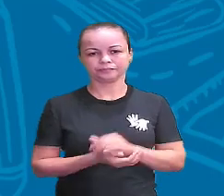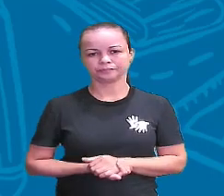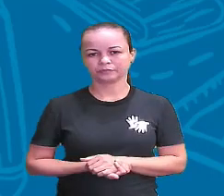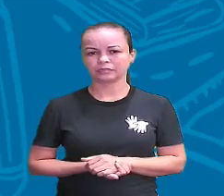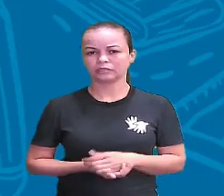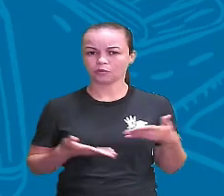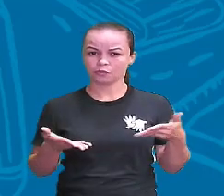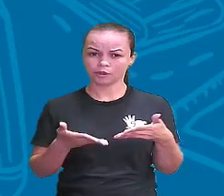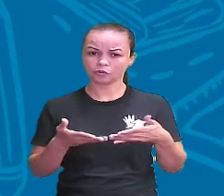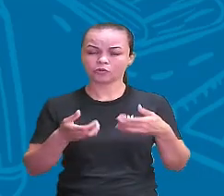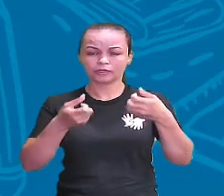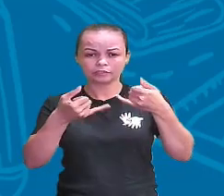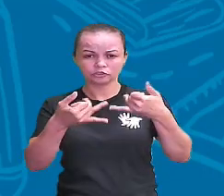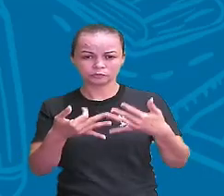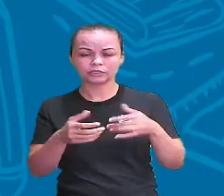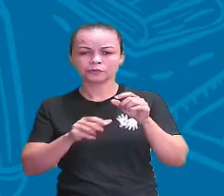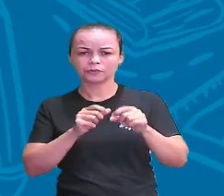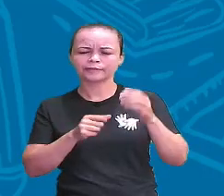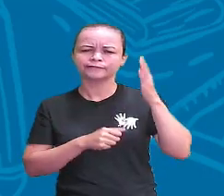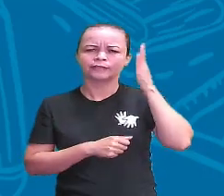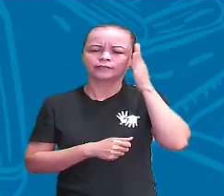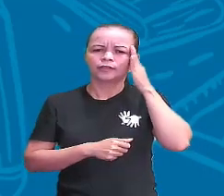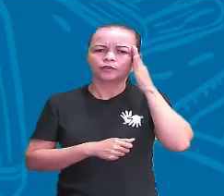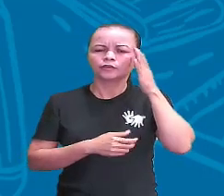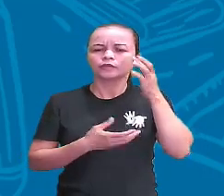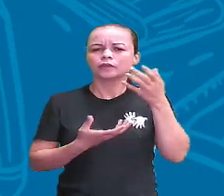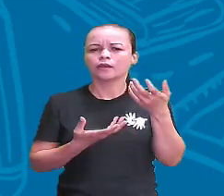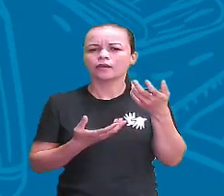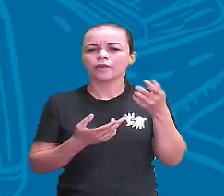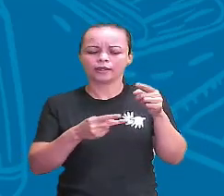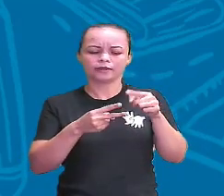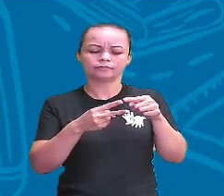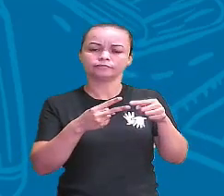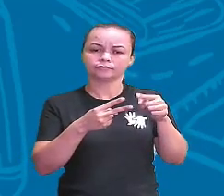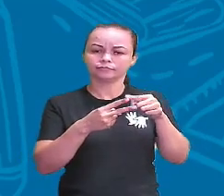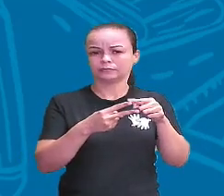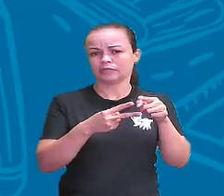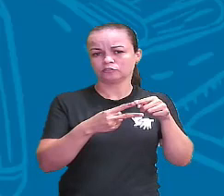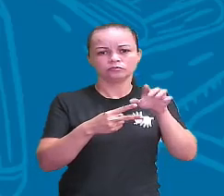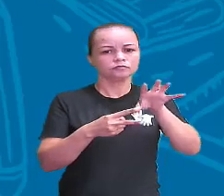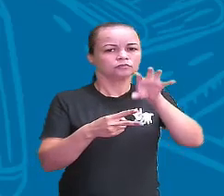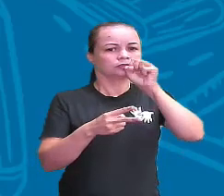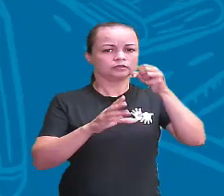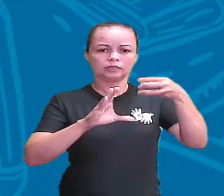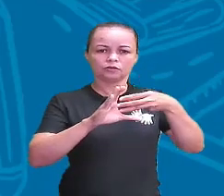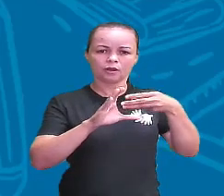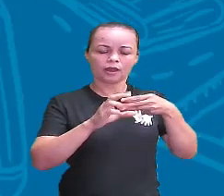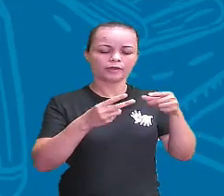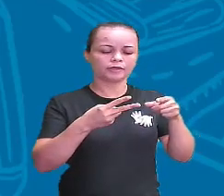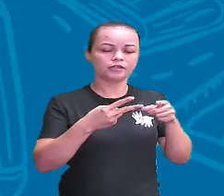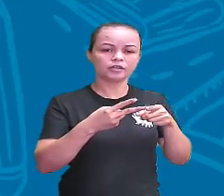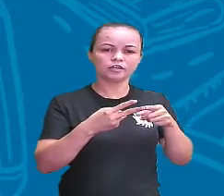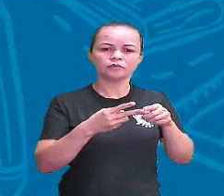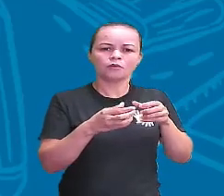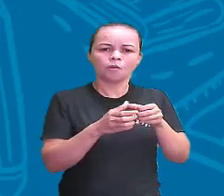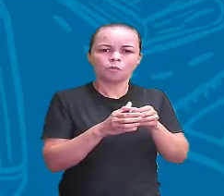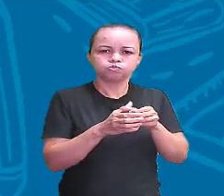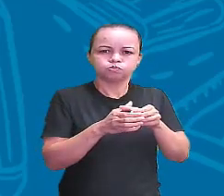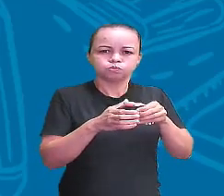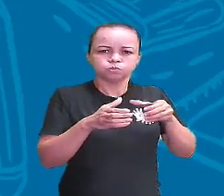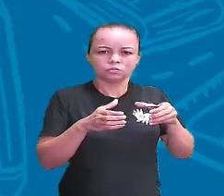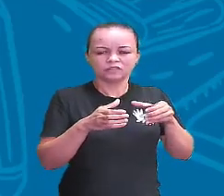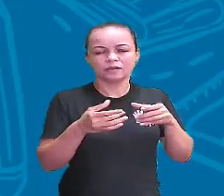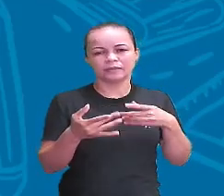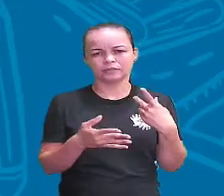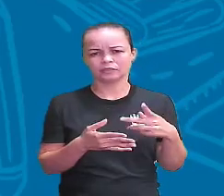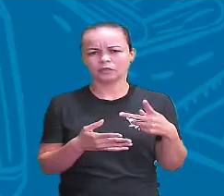ao que interessa, que é entender o que é respiração celular e o que é fermentação. Mas acima de tudo a gente pontuar o que é que elas têm em comum